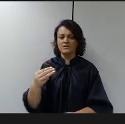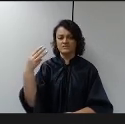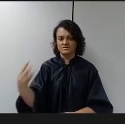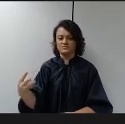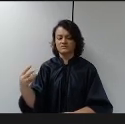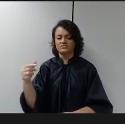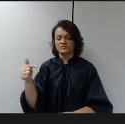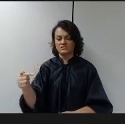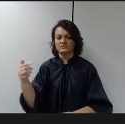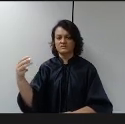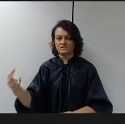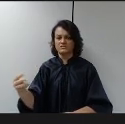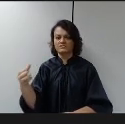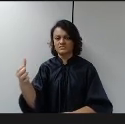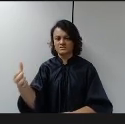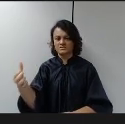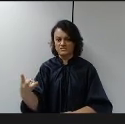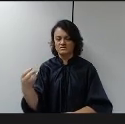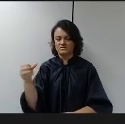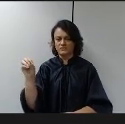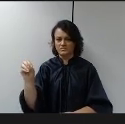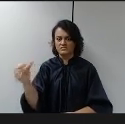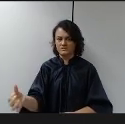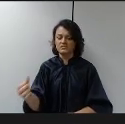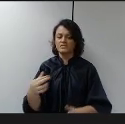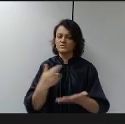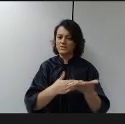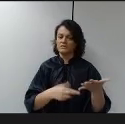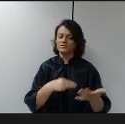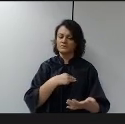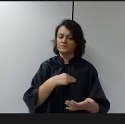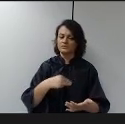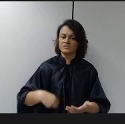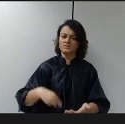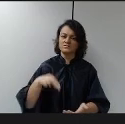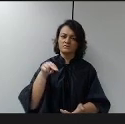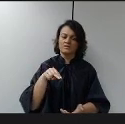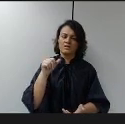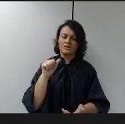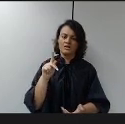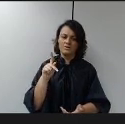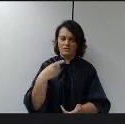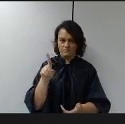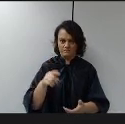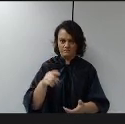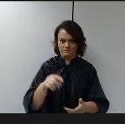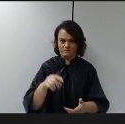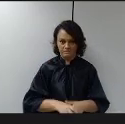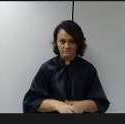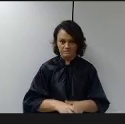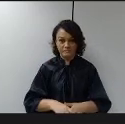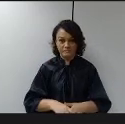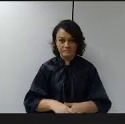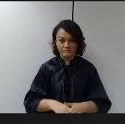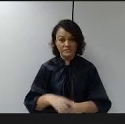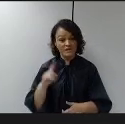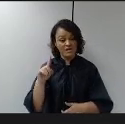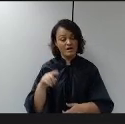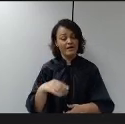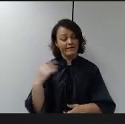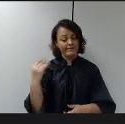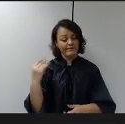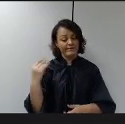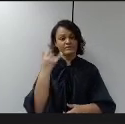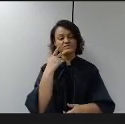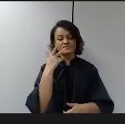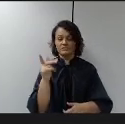1.383.306, de relatoria do ministro Napoleão. É importante dizer que, além da cláusula de barreira,